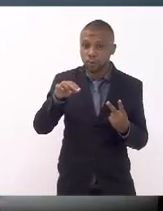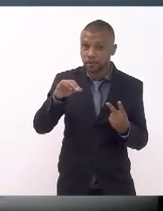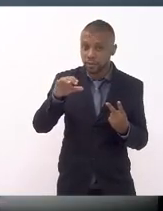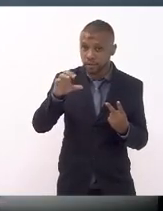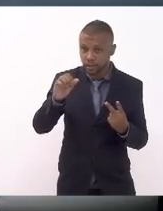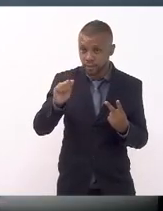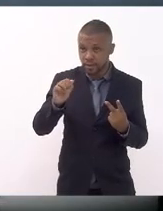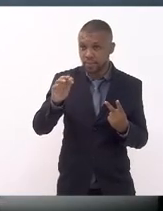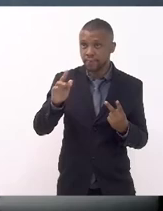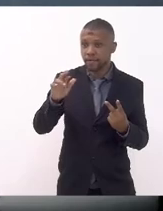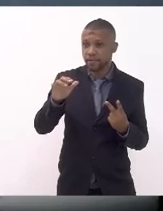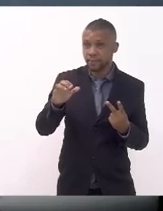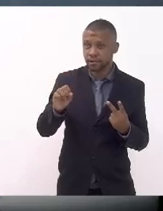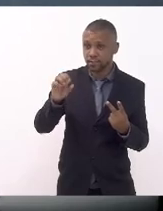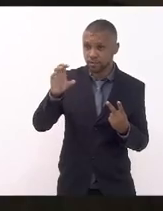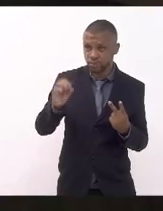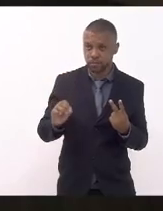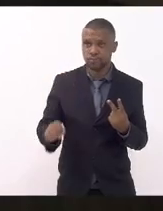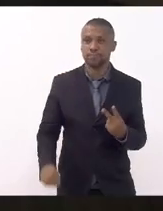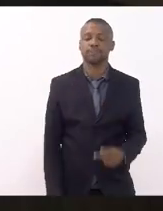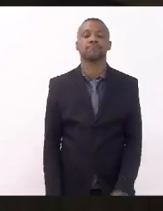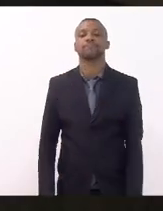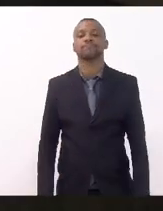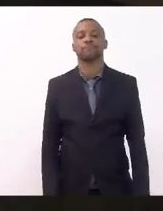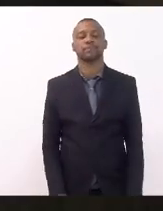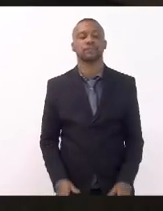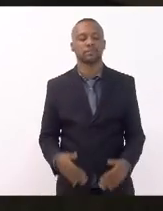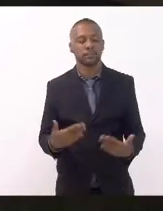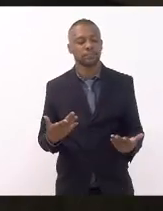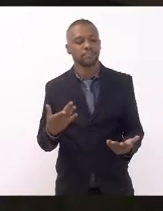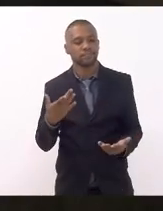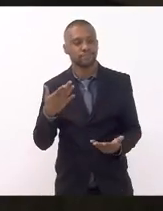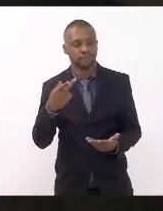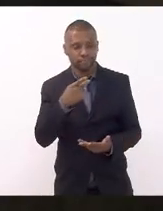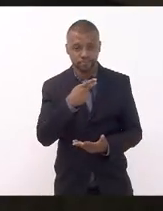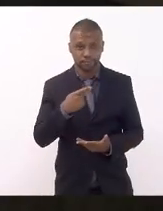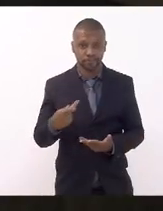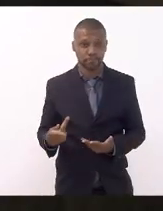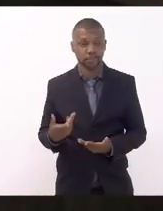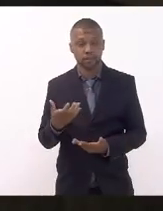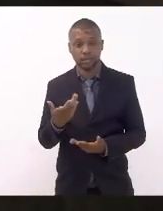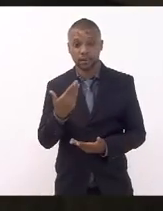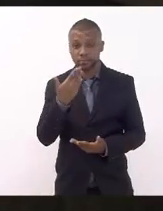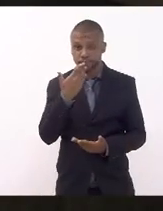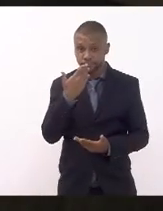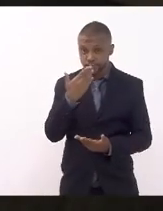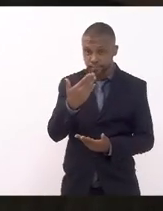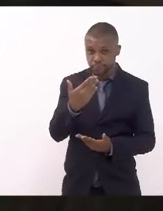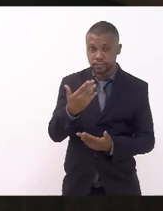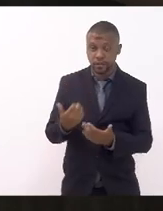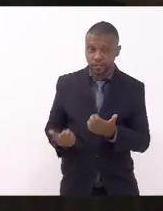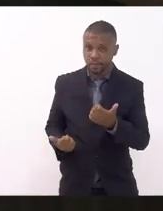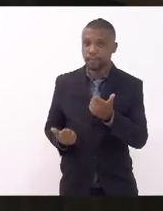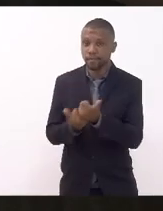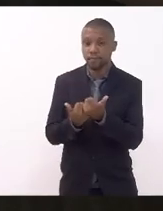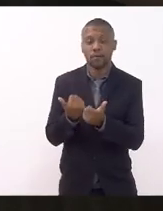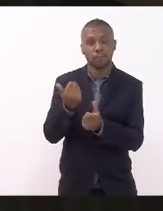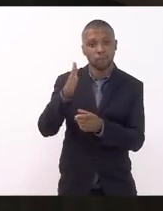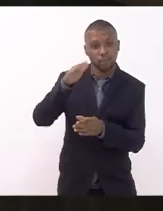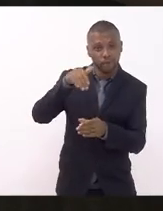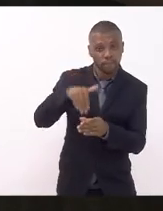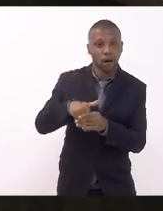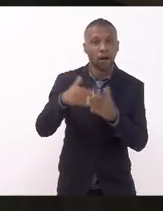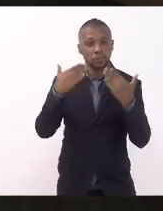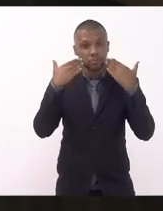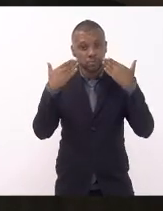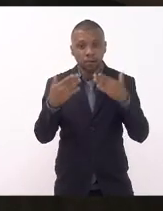Francisco. Deputada Célia Jordão, eu quero também declarar o meu voto favorável a esse